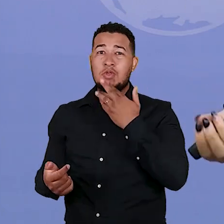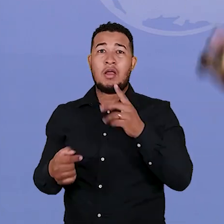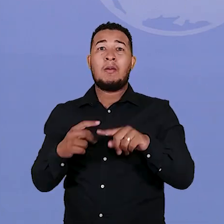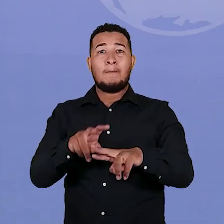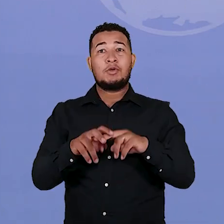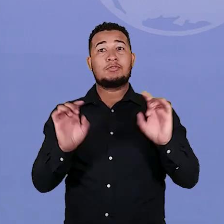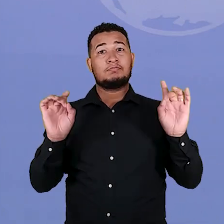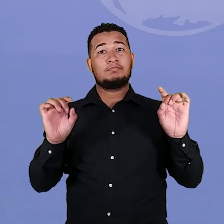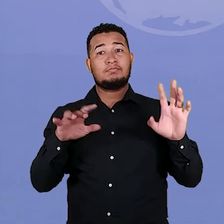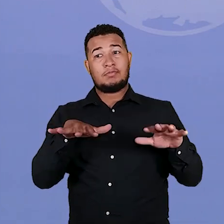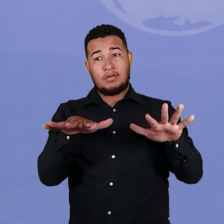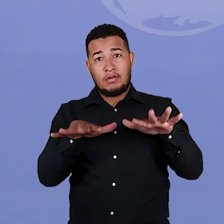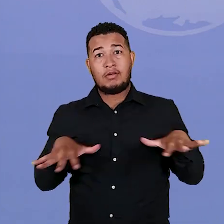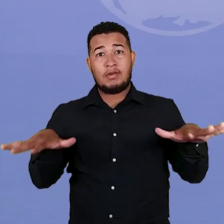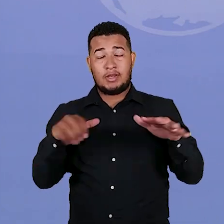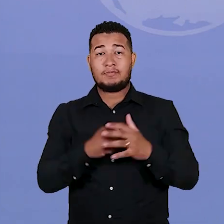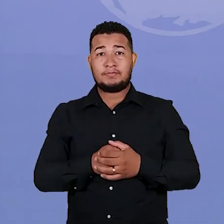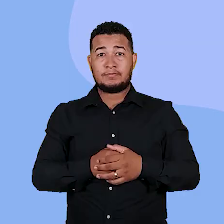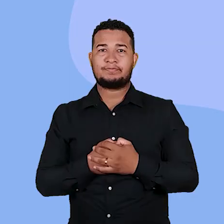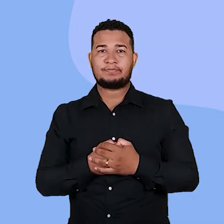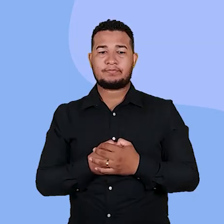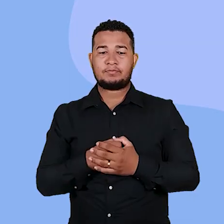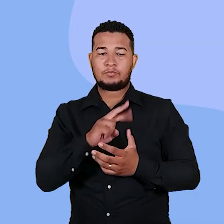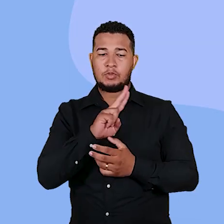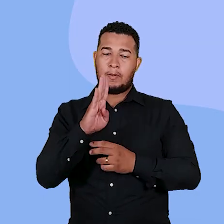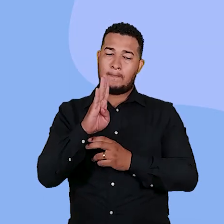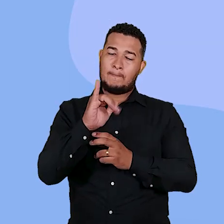em nutrientes e vice-versa, tá bom?